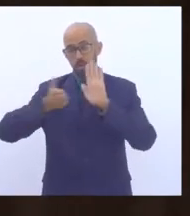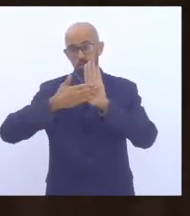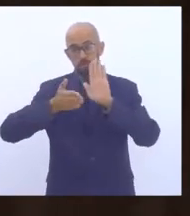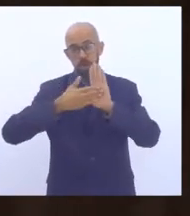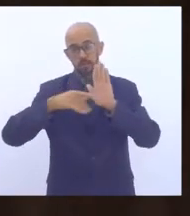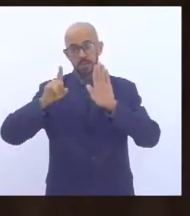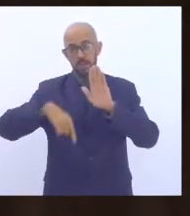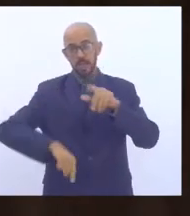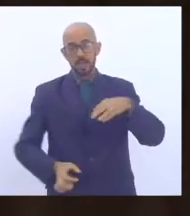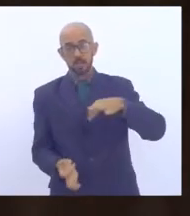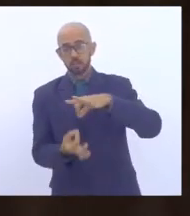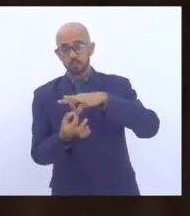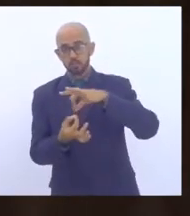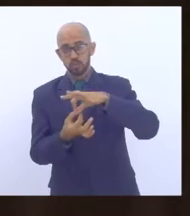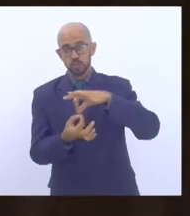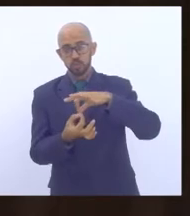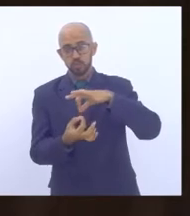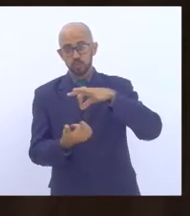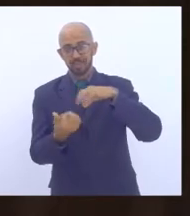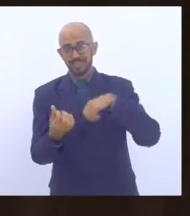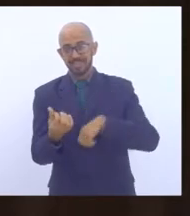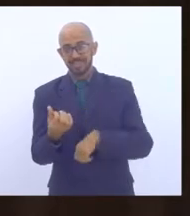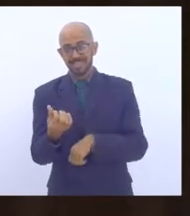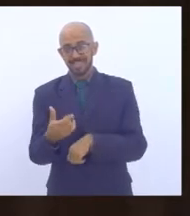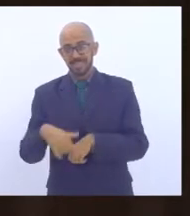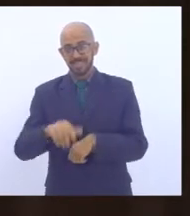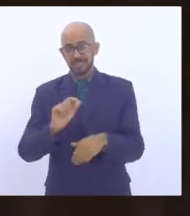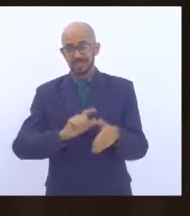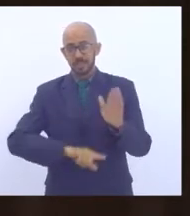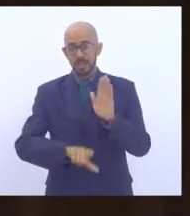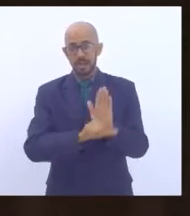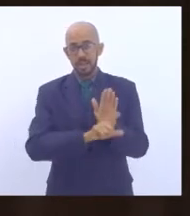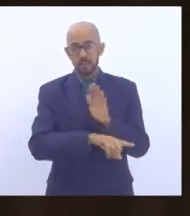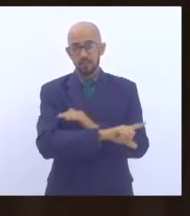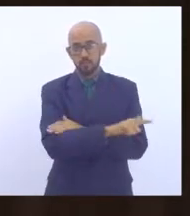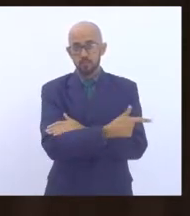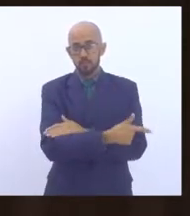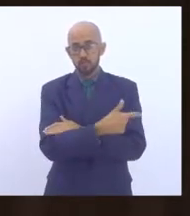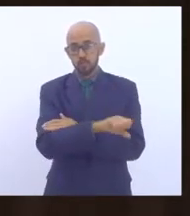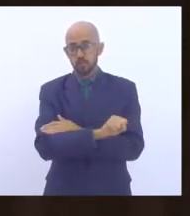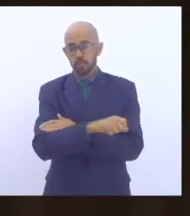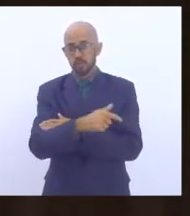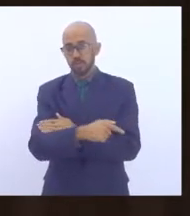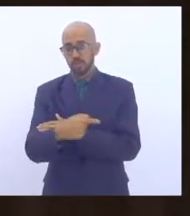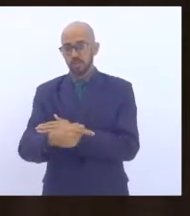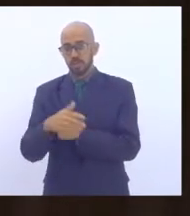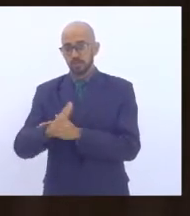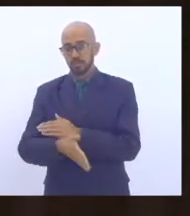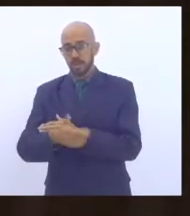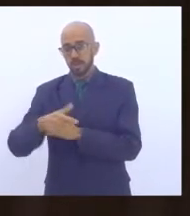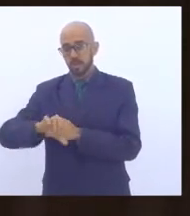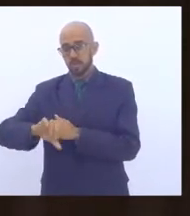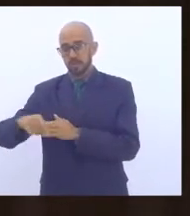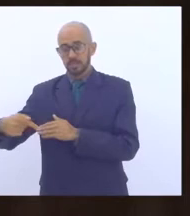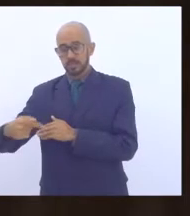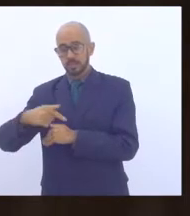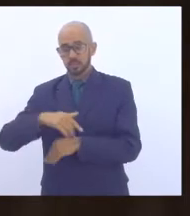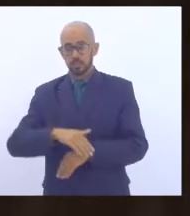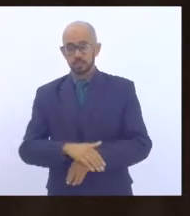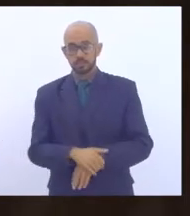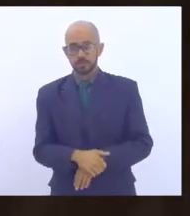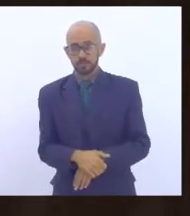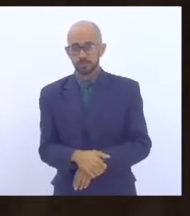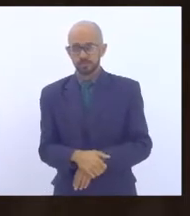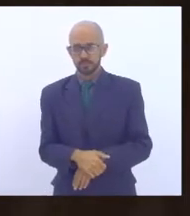o inciso 16 a lei 2877 de 1997